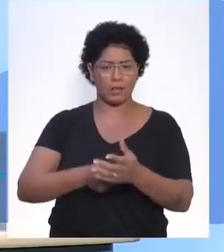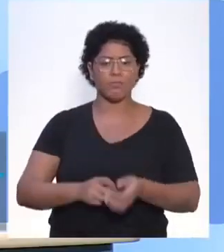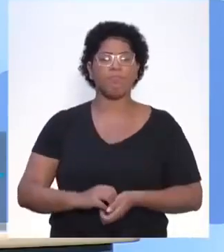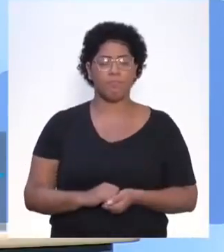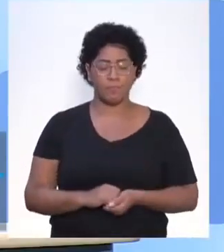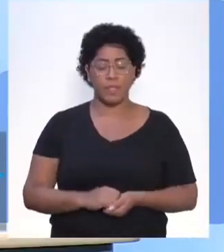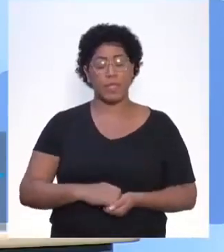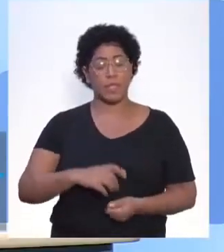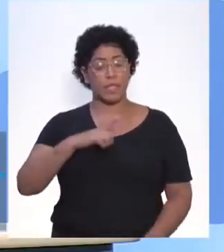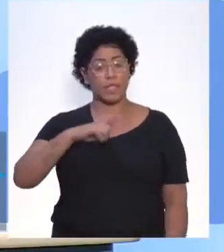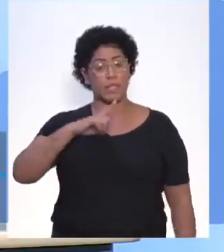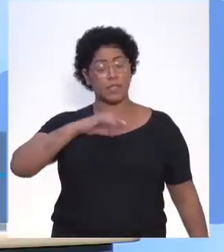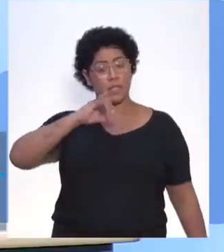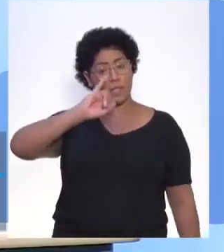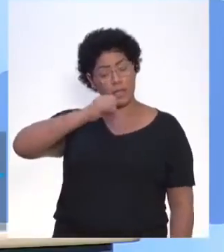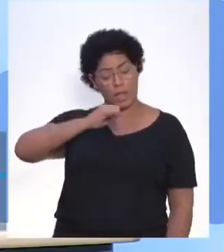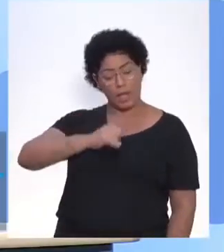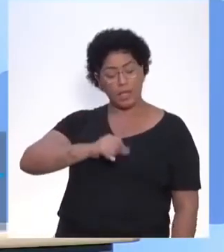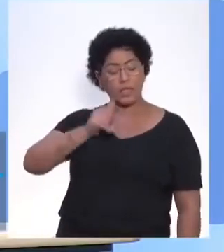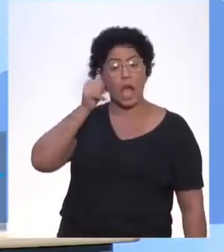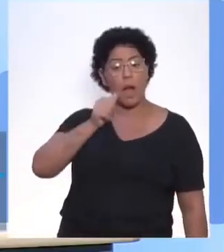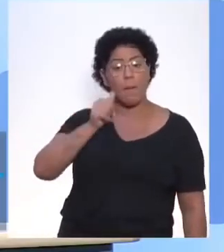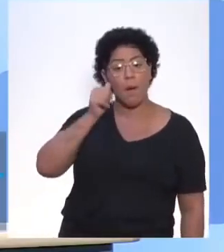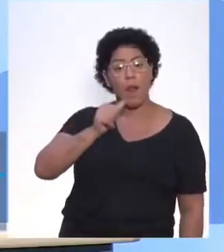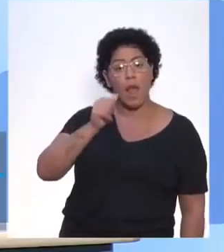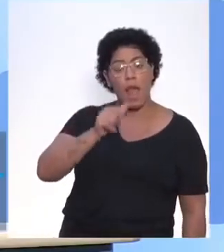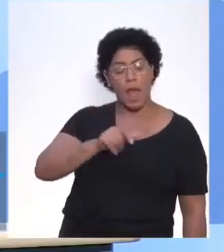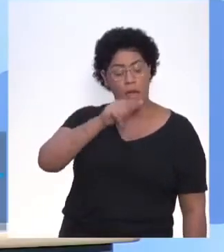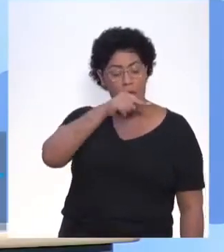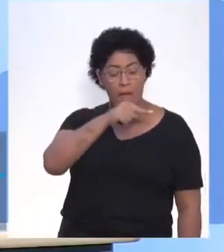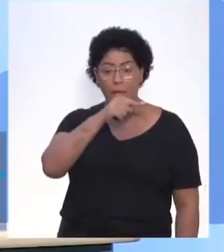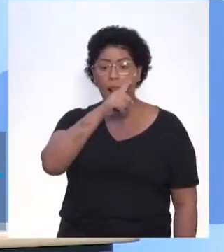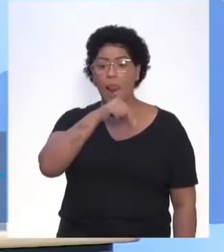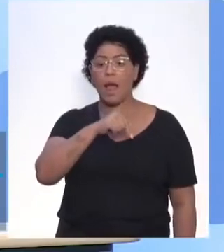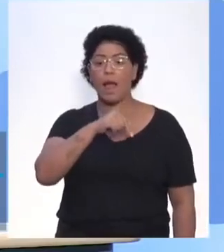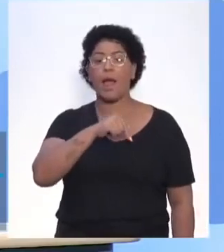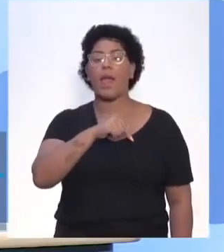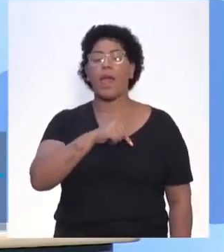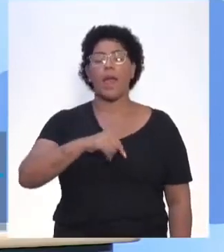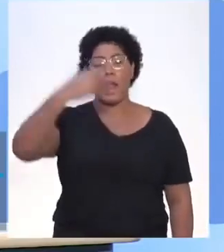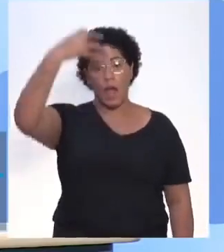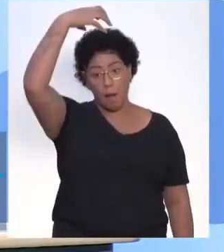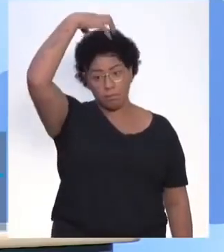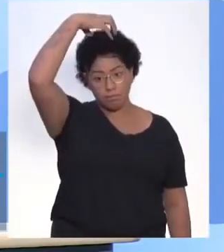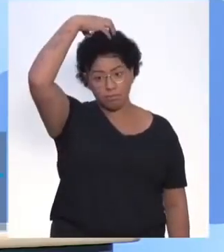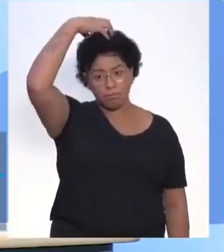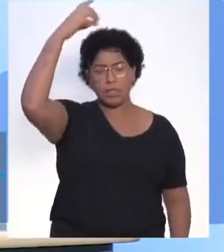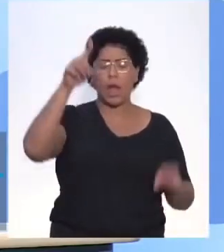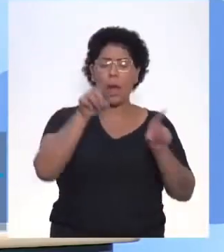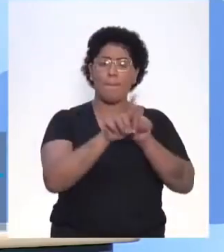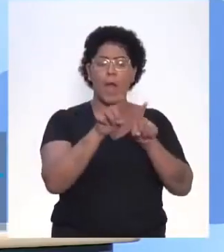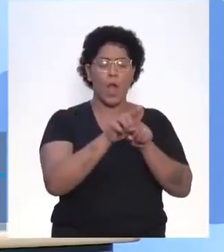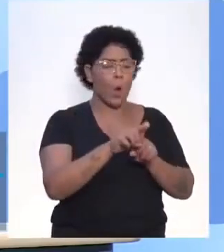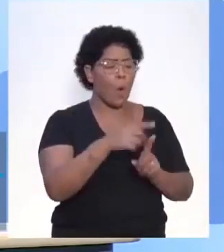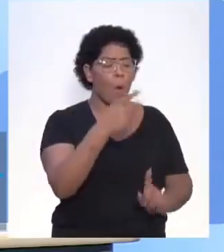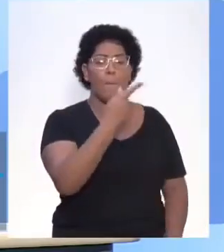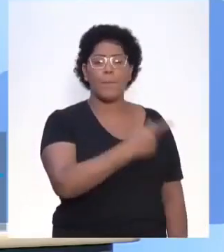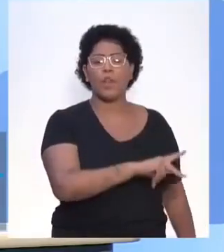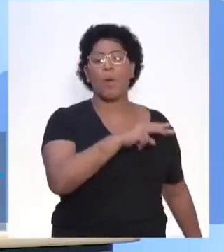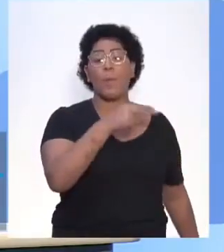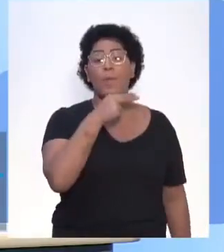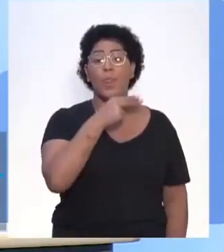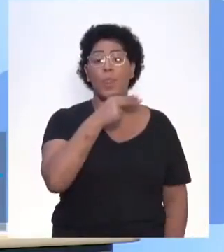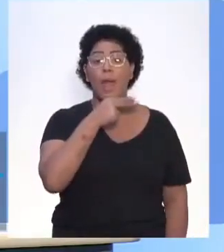do império, e ela, nessa condição, tinha nomeado o próprio neto para ser o imperador Axante, o Prempeh